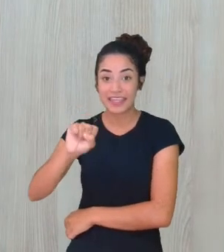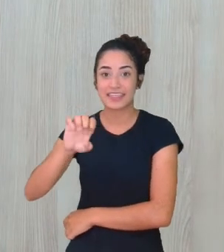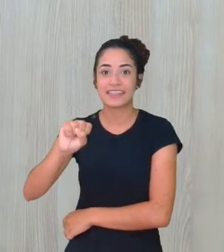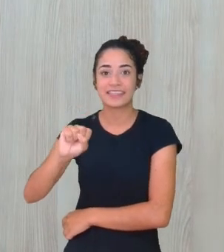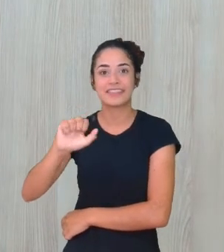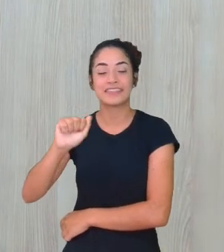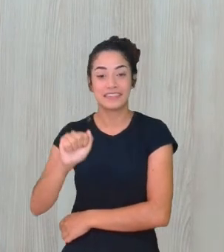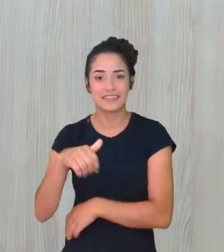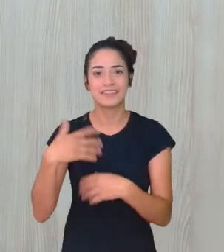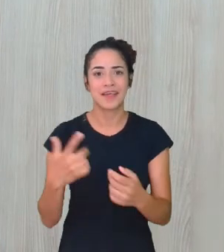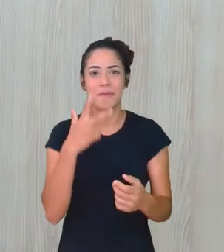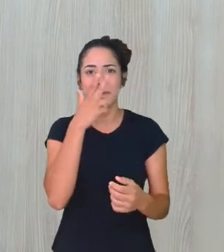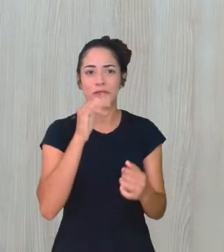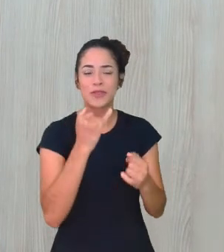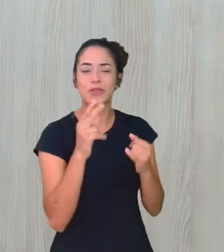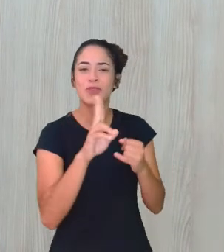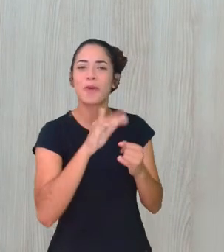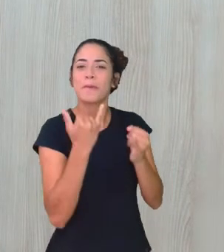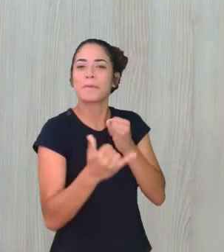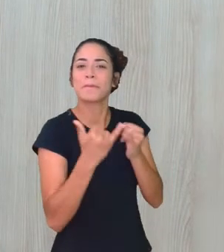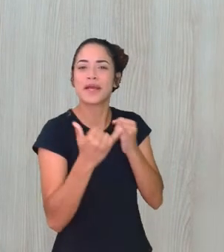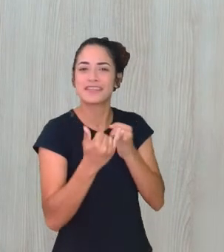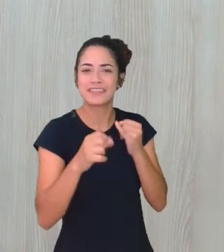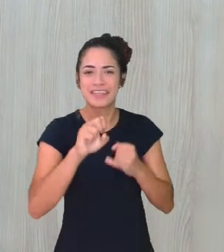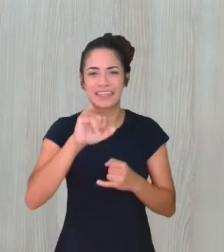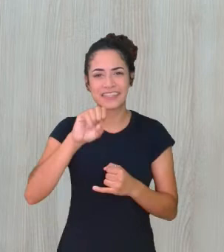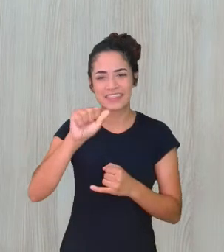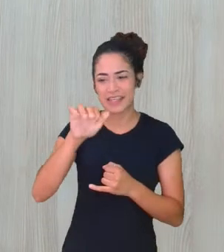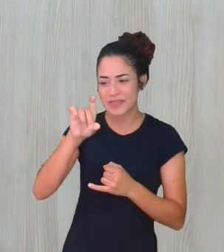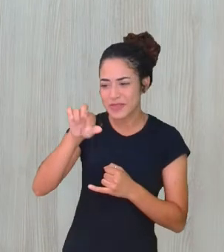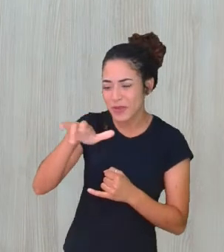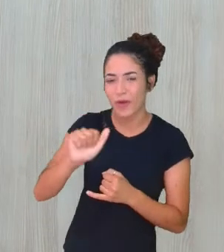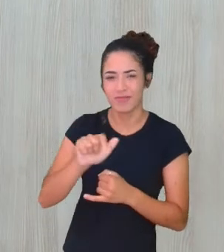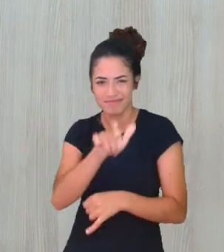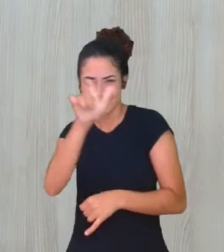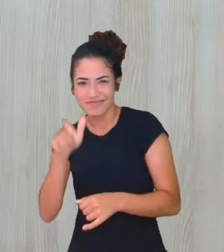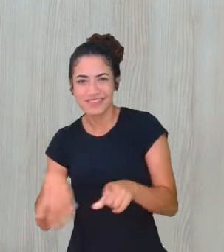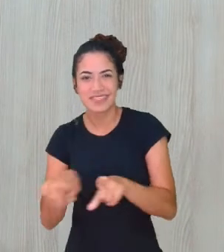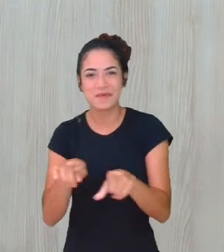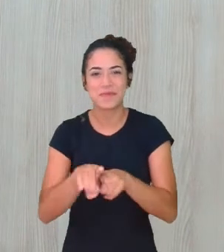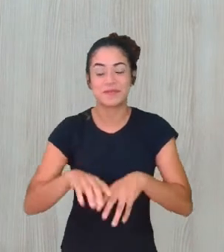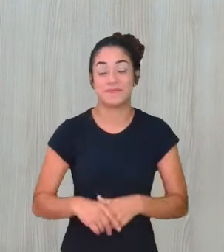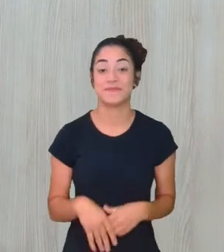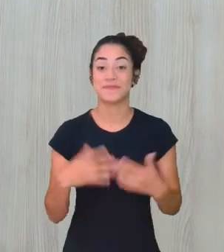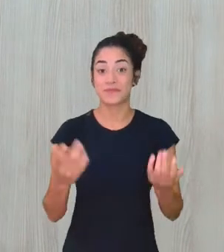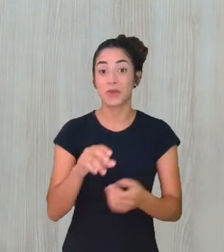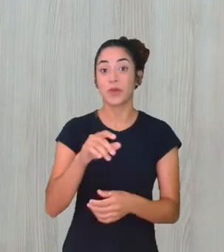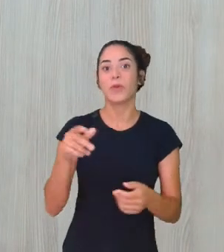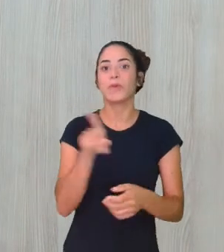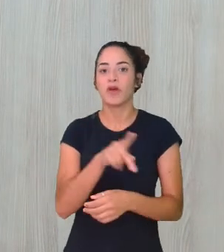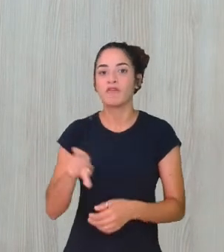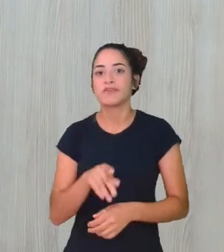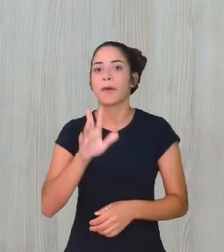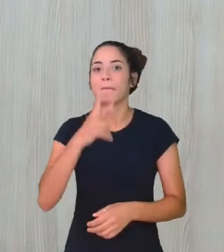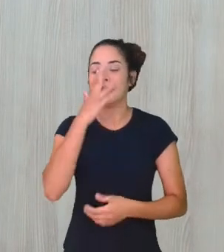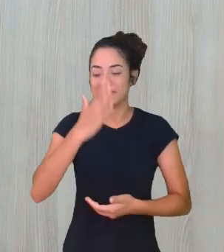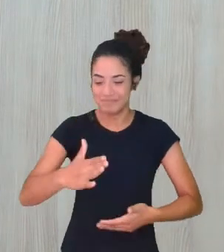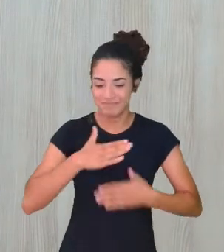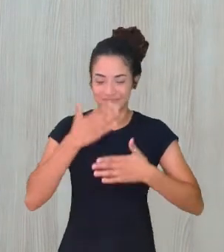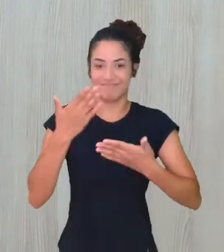charada Nossa Isadora Vanessa aí eu sou Luciana o professor Luciano chegando hoje aí com surpresas